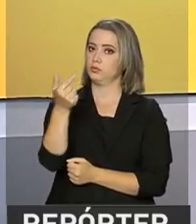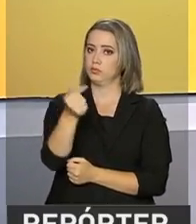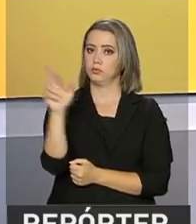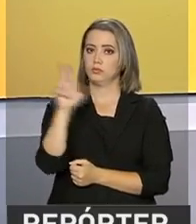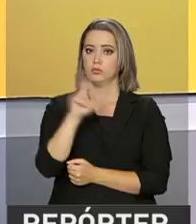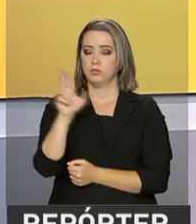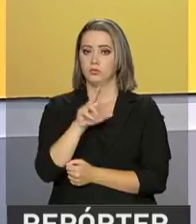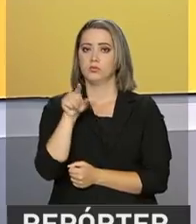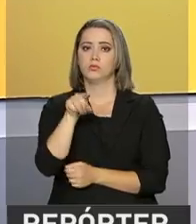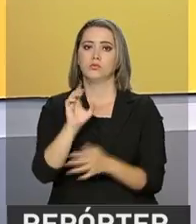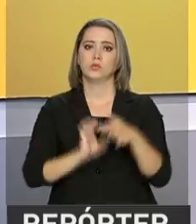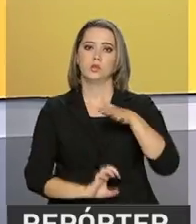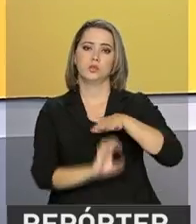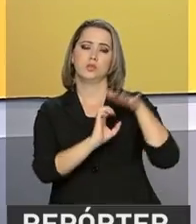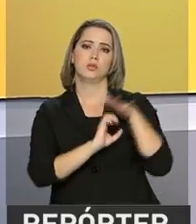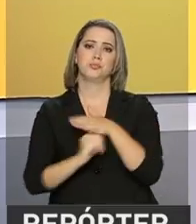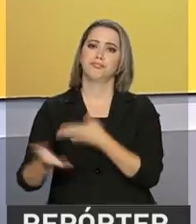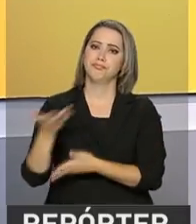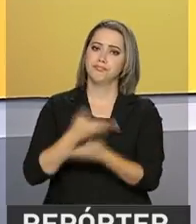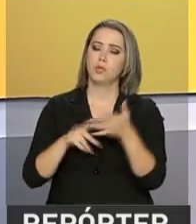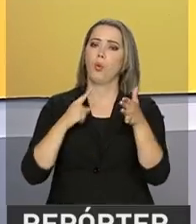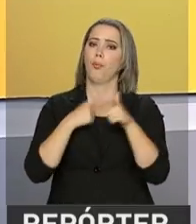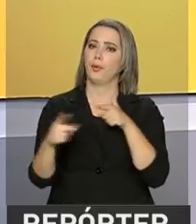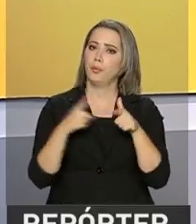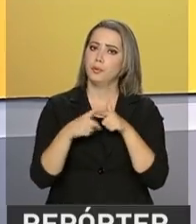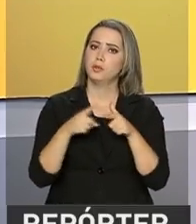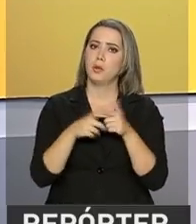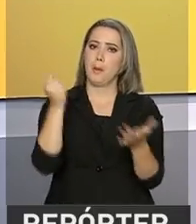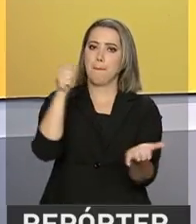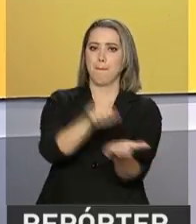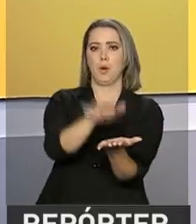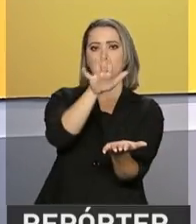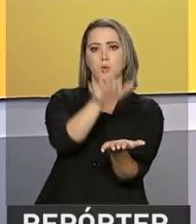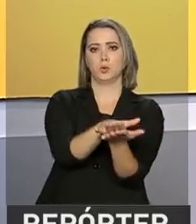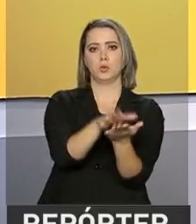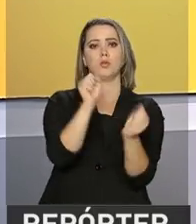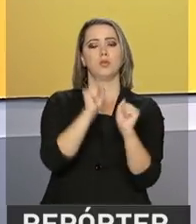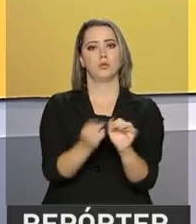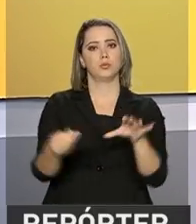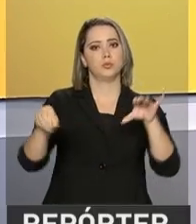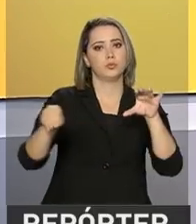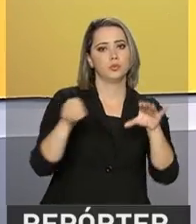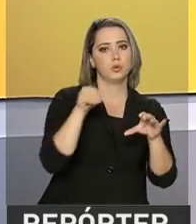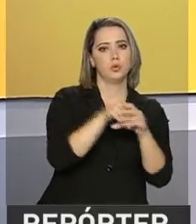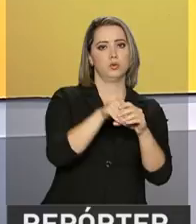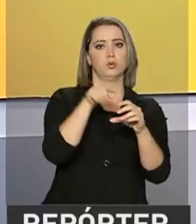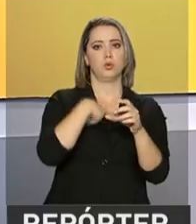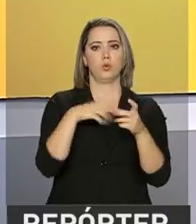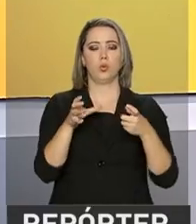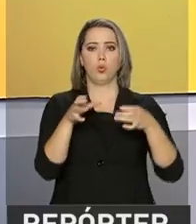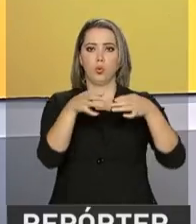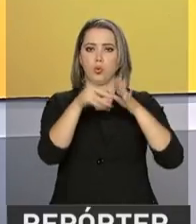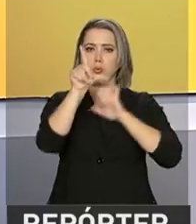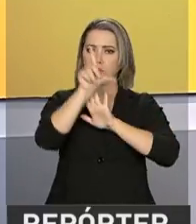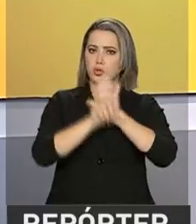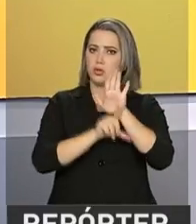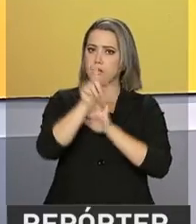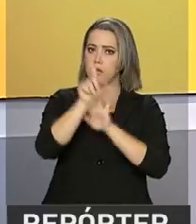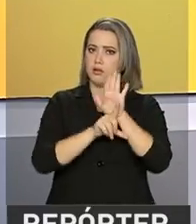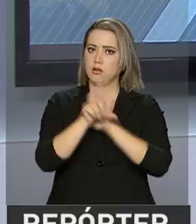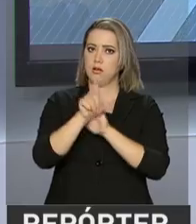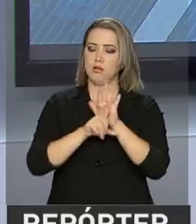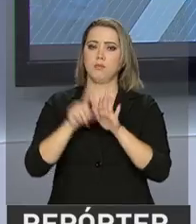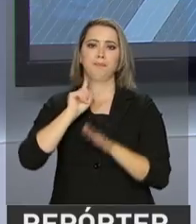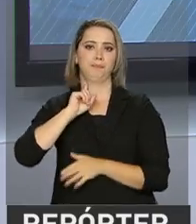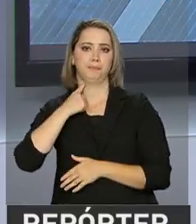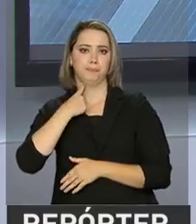reais as empresas envolvidas foram autuados e podem ser incluídas na lista suja do ministério do trabalho